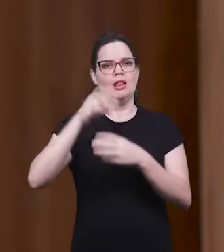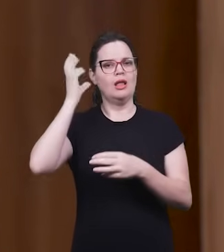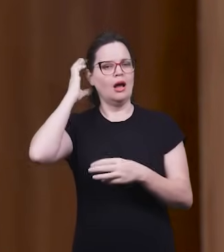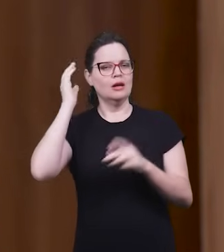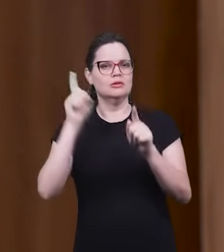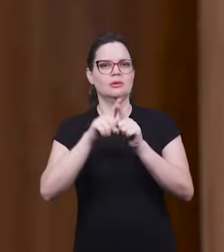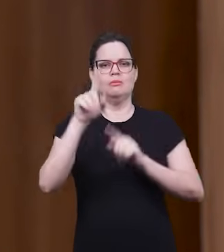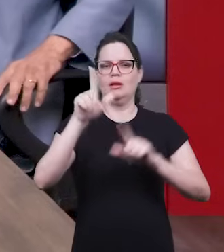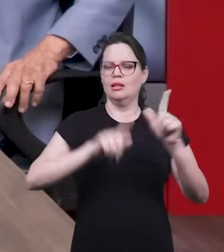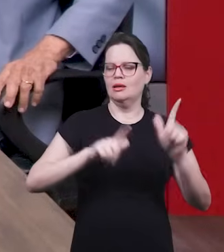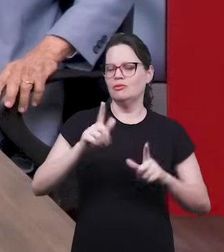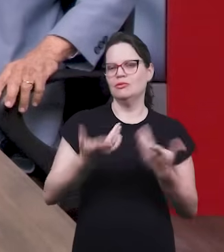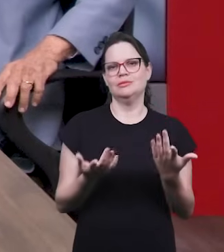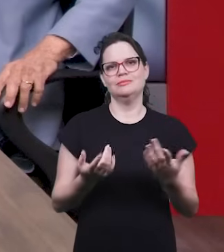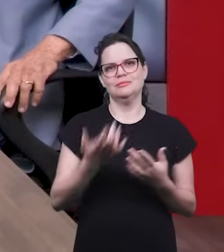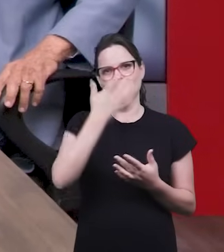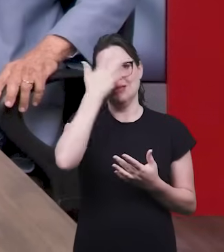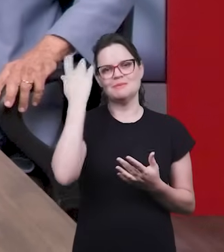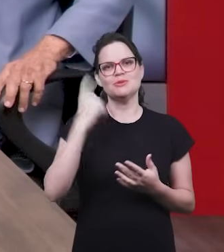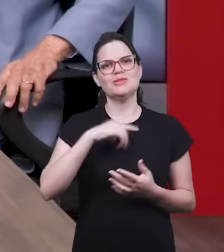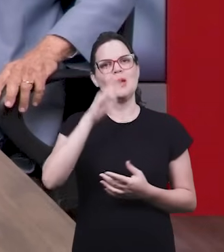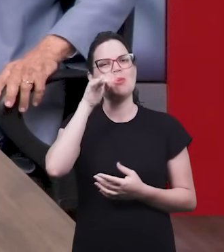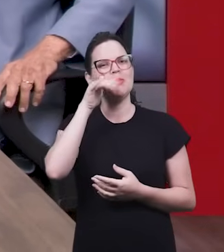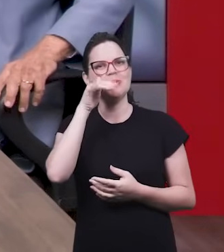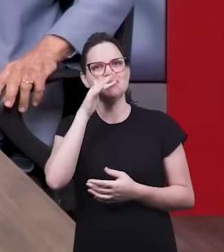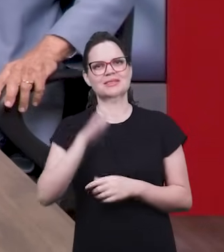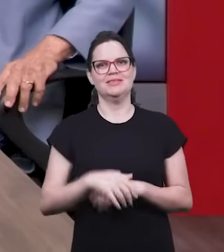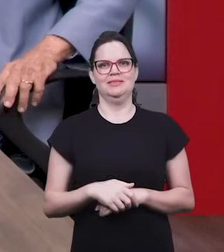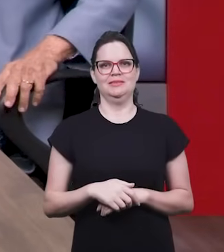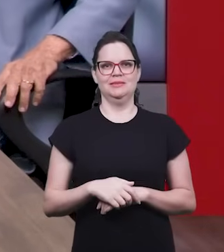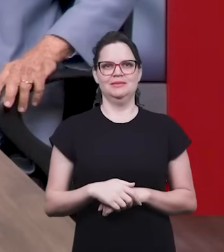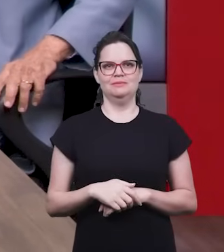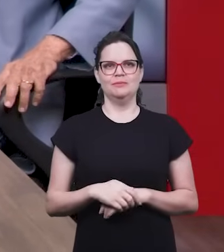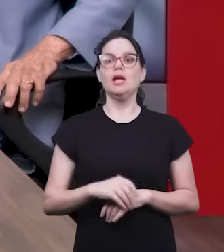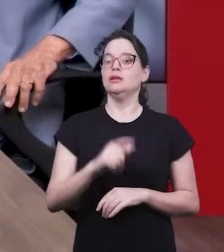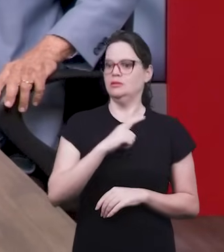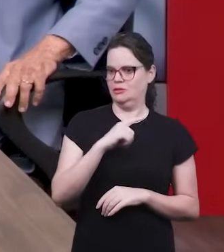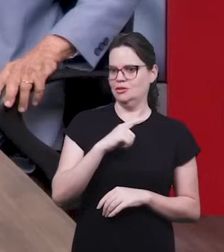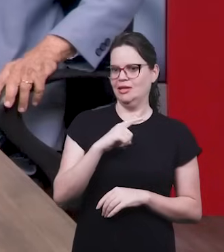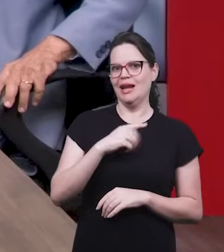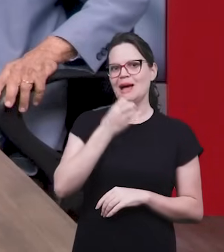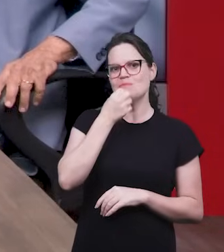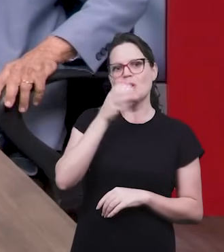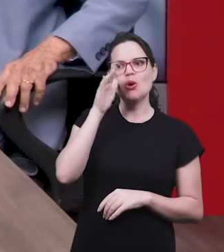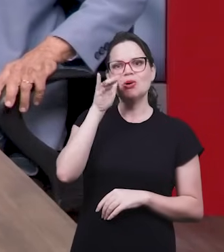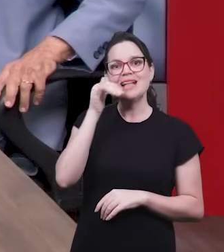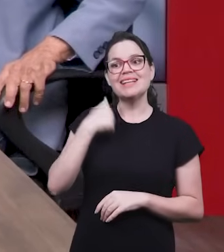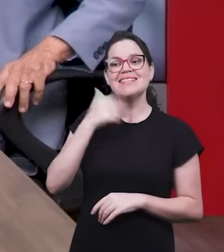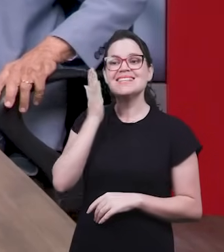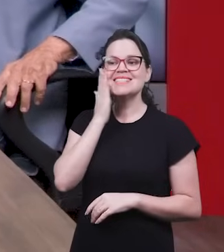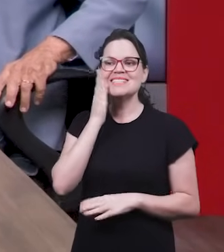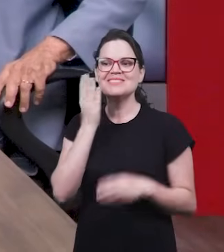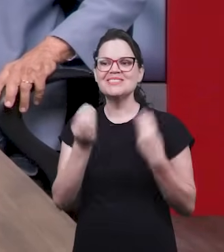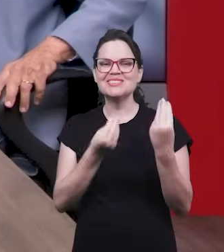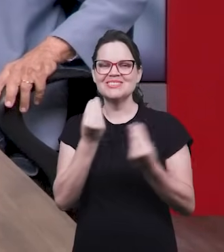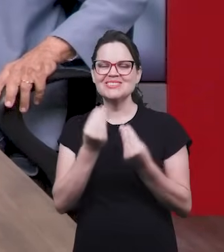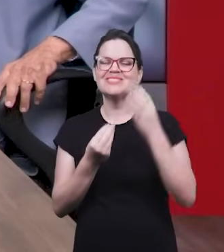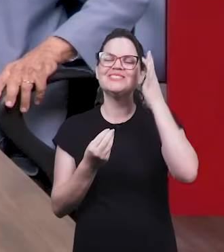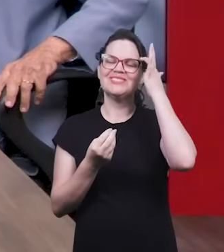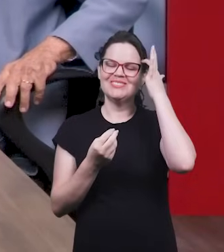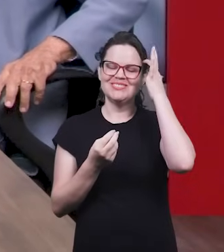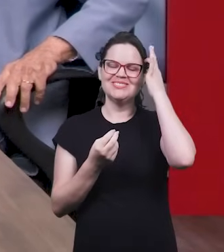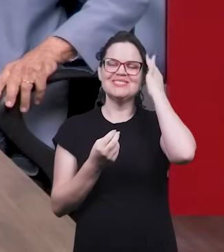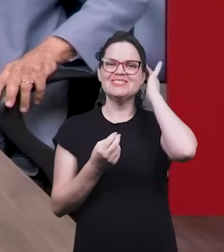televisão. Então as pessoas têm curiosidade, né? Sim. E tira um pouco da curiosidade. Tira um pouco, né? Um pouco, né? Os Fluminenses estão